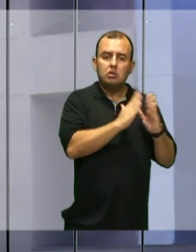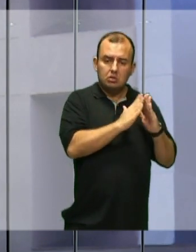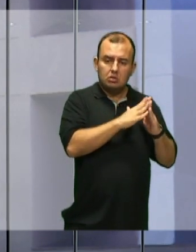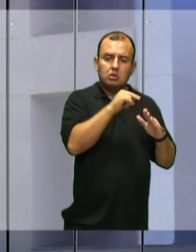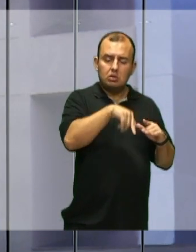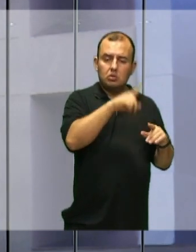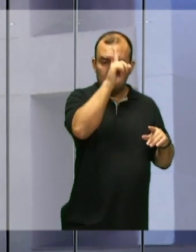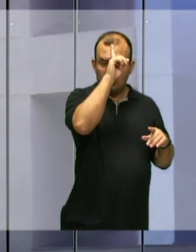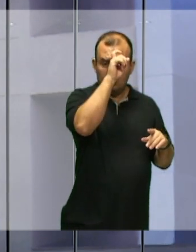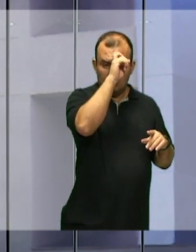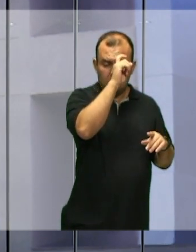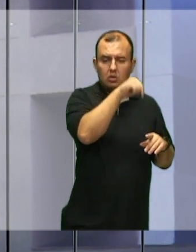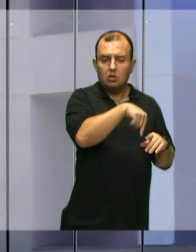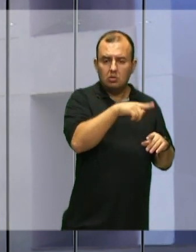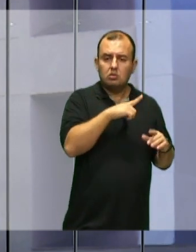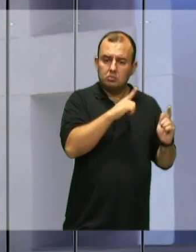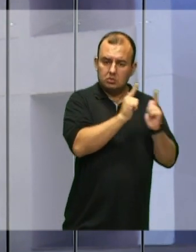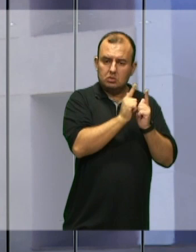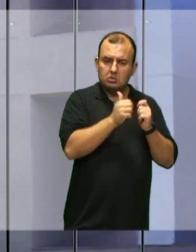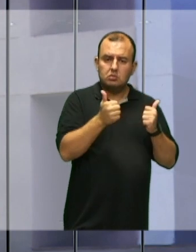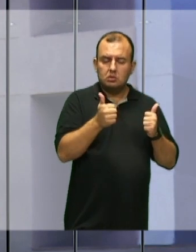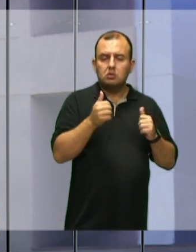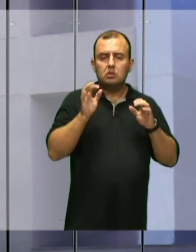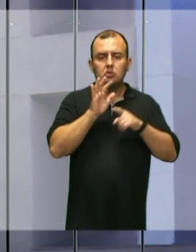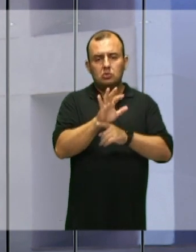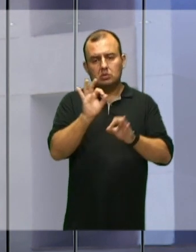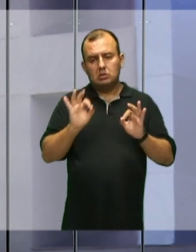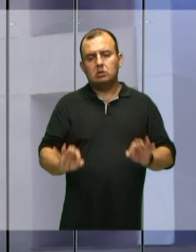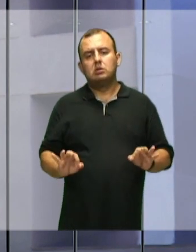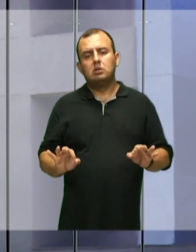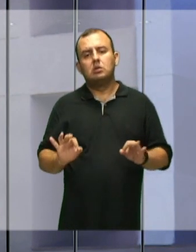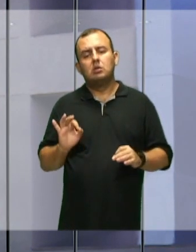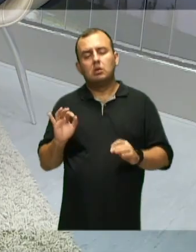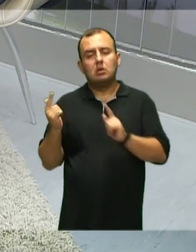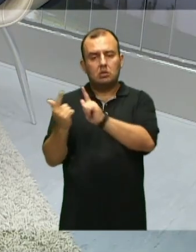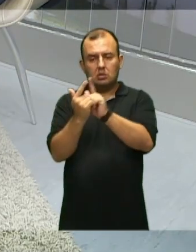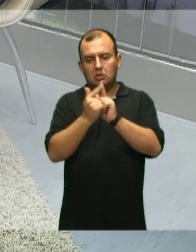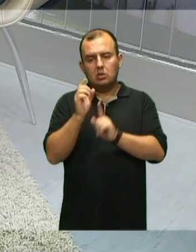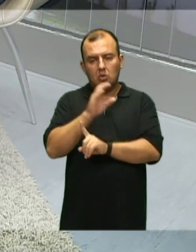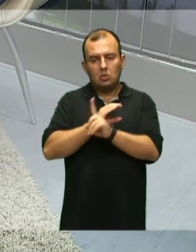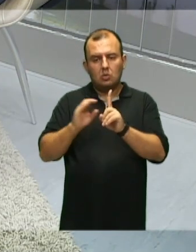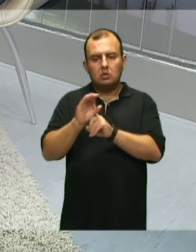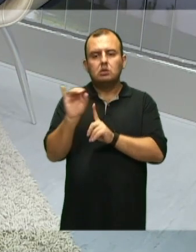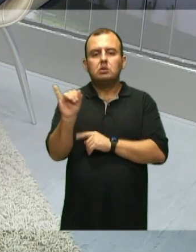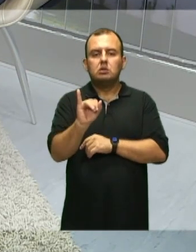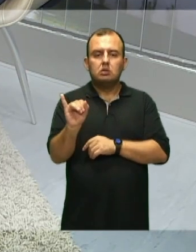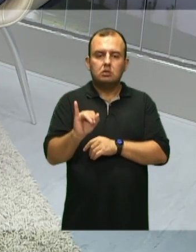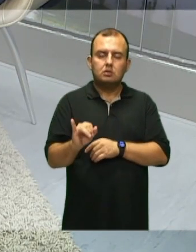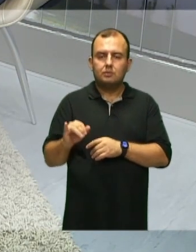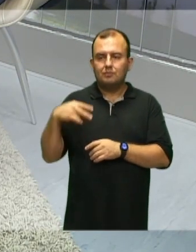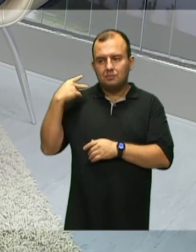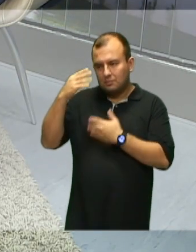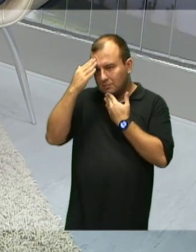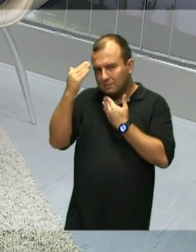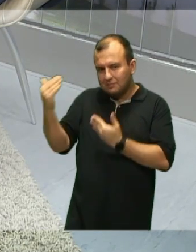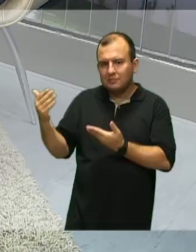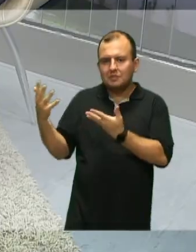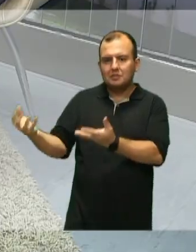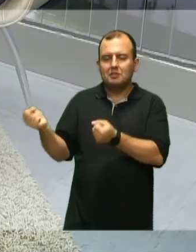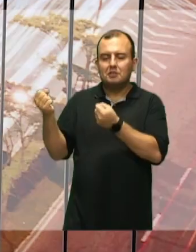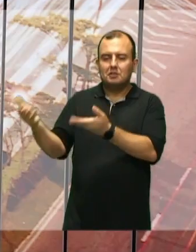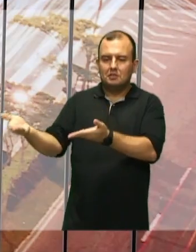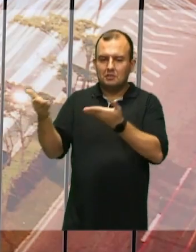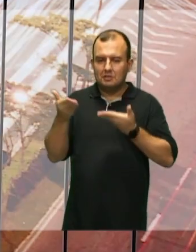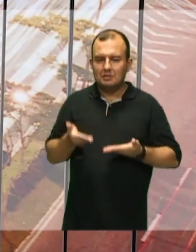hospital tal que possa me atender bem isso vai ajudar com certeza a cidade também a atender aqui a comunidade de tagin vereador muito obrigado por aceitar o